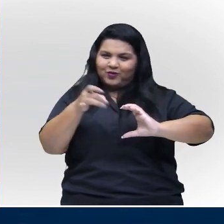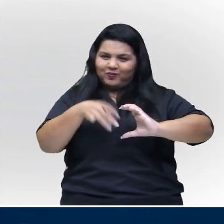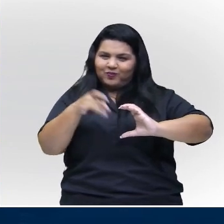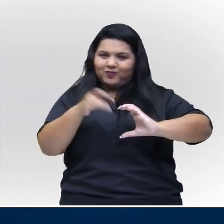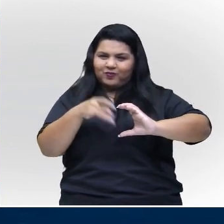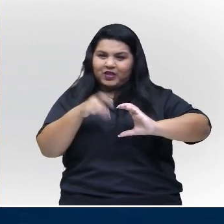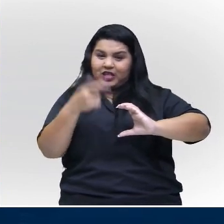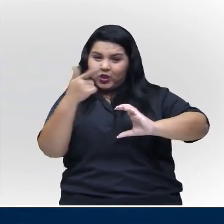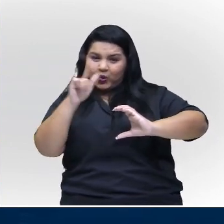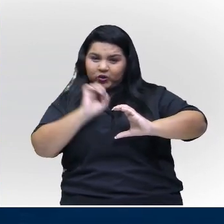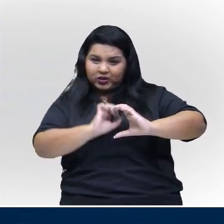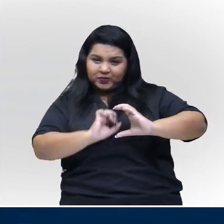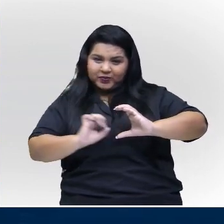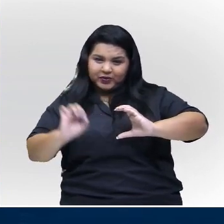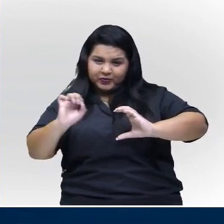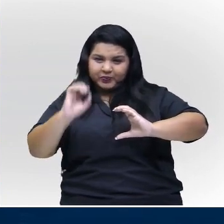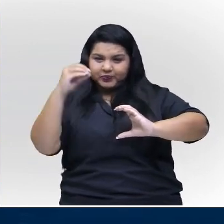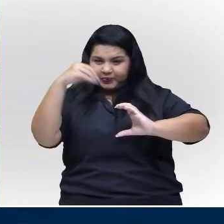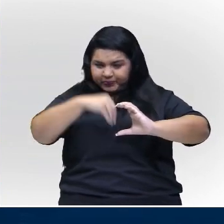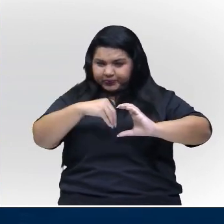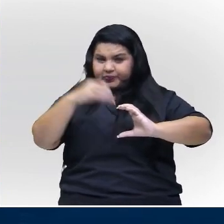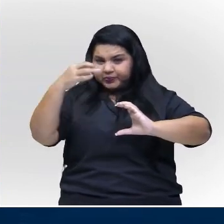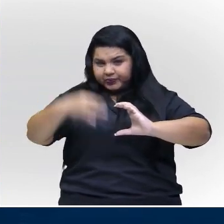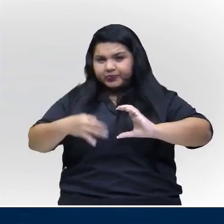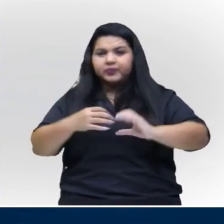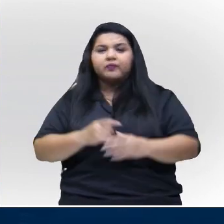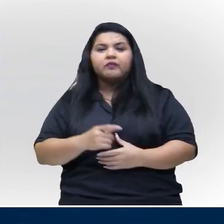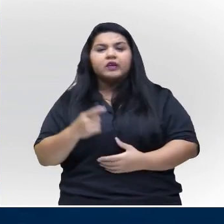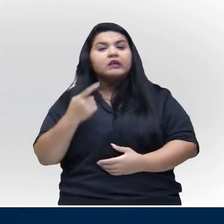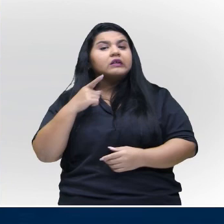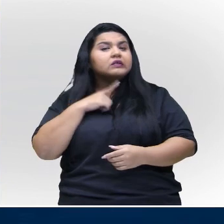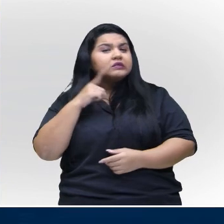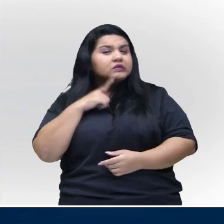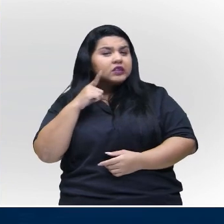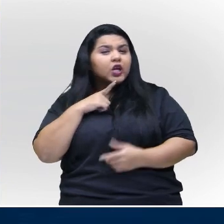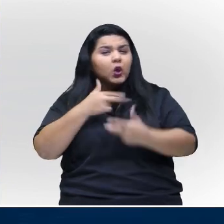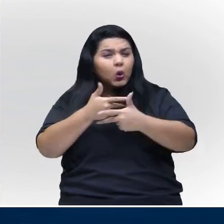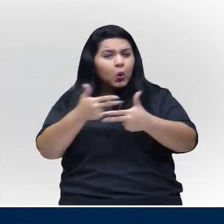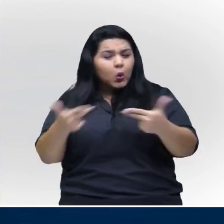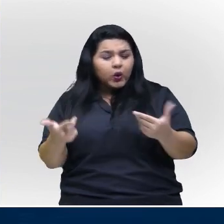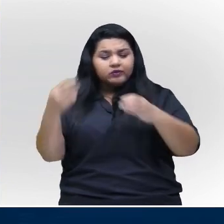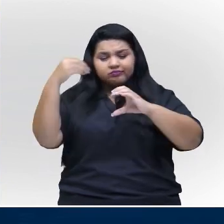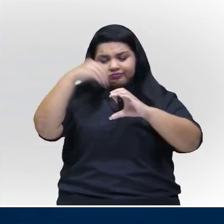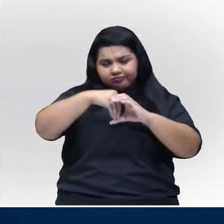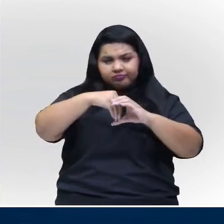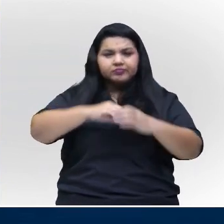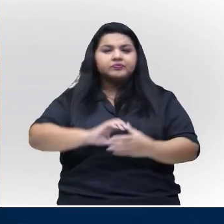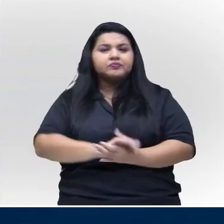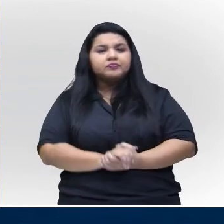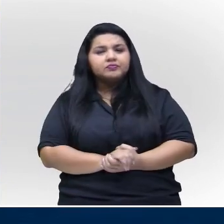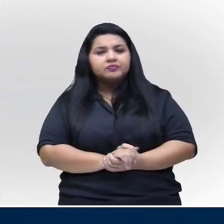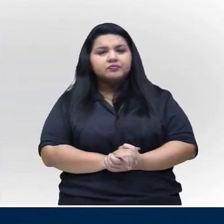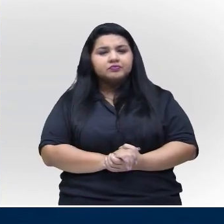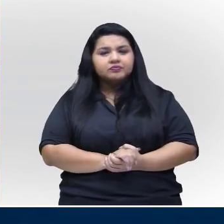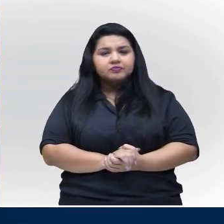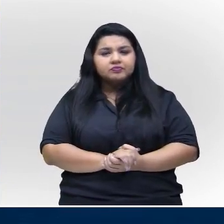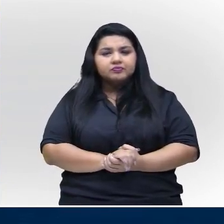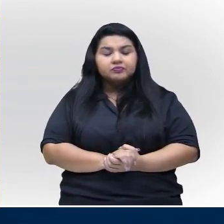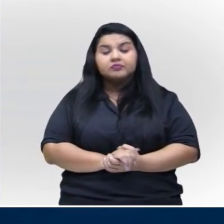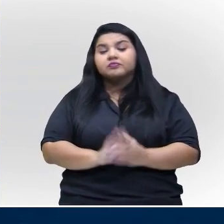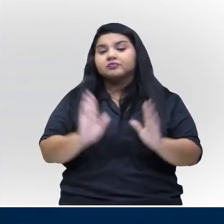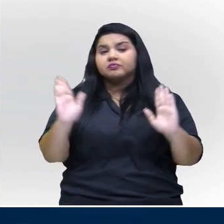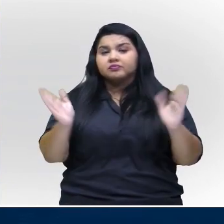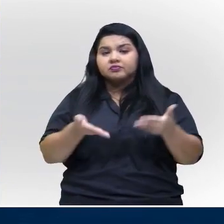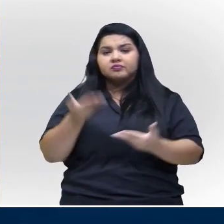outras estruturas aí no seu interior, certo? Contém enzimas que fazem essa digestão. Muito bem. E nós